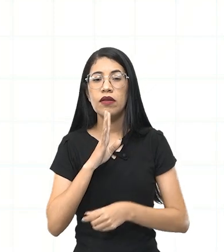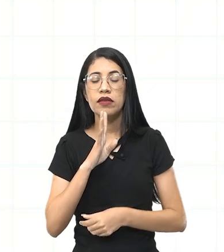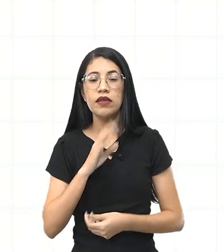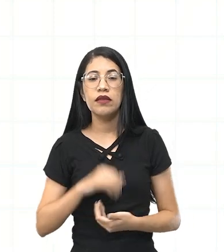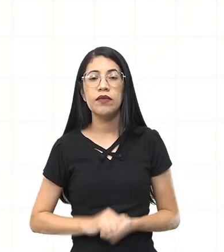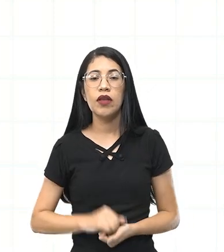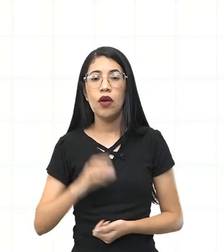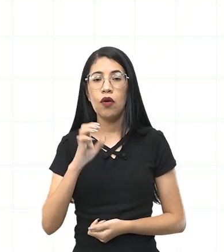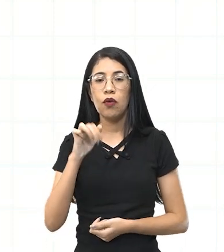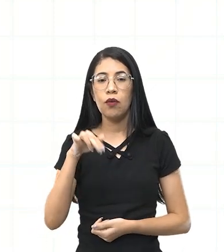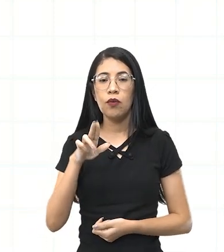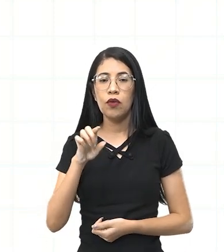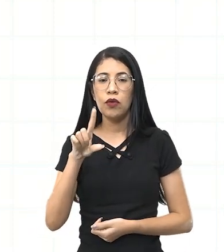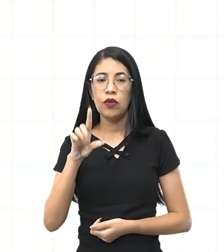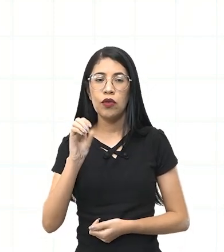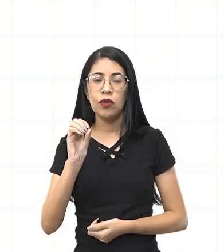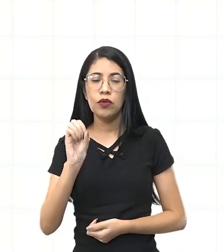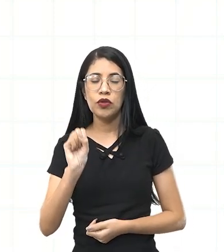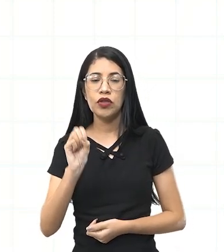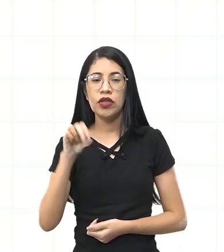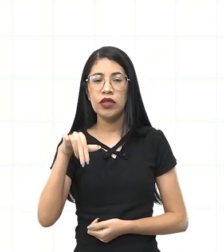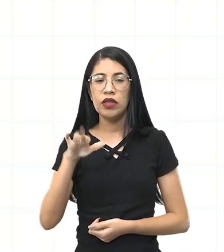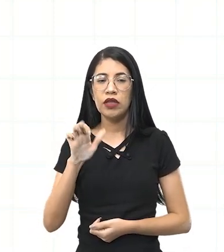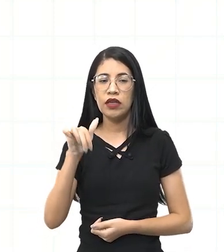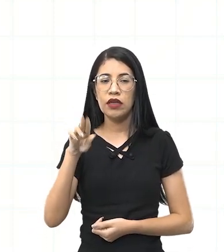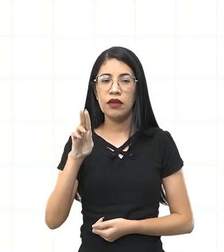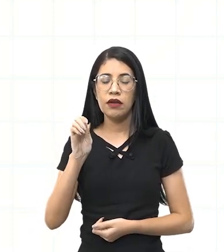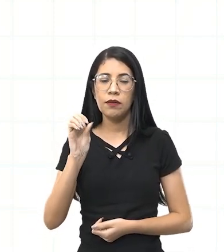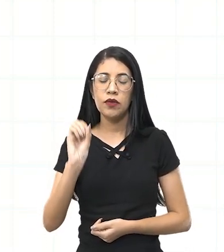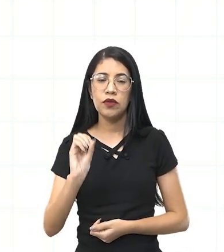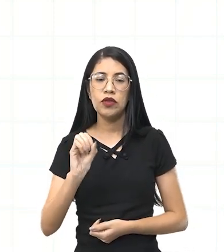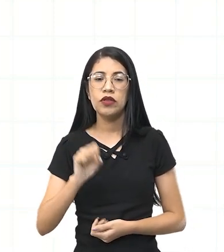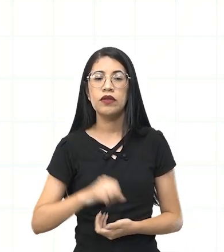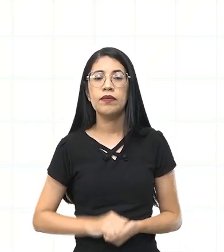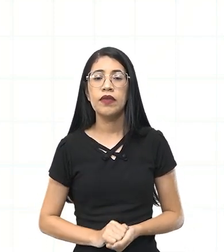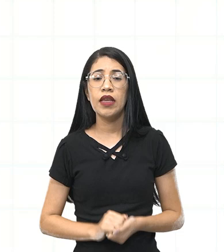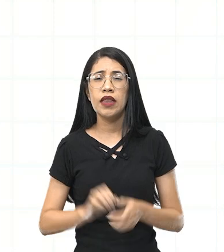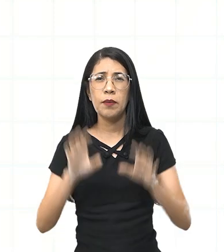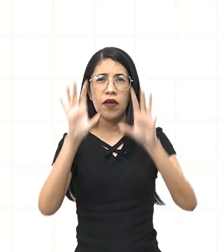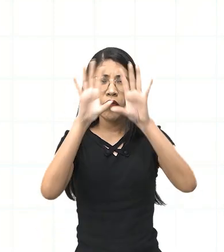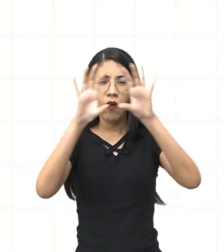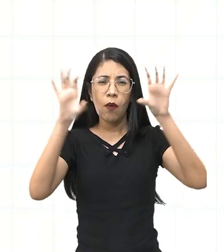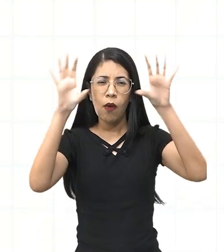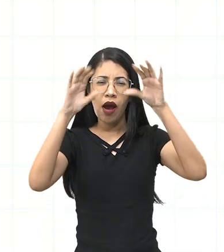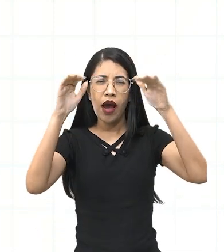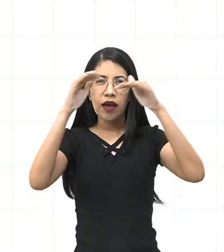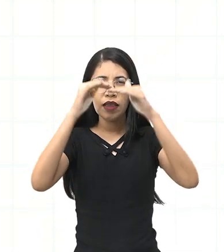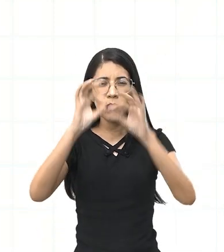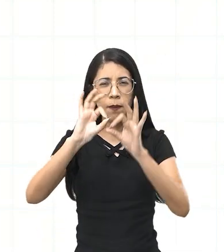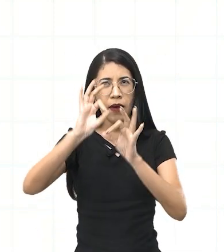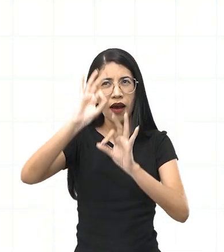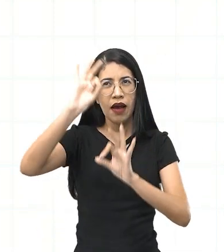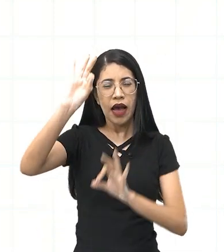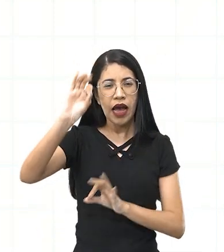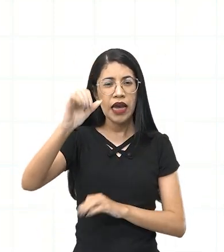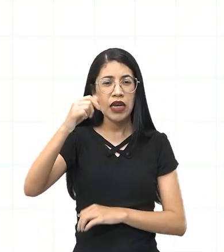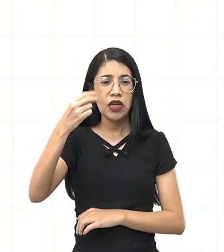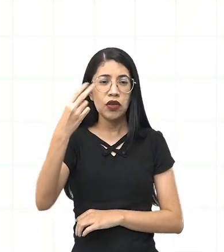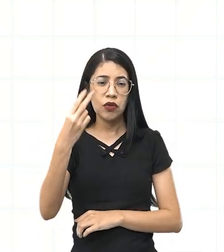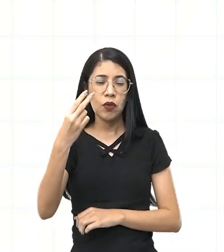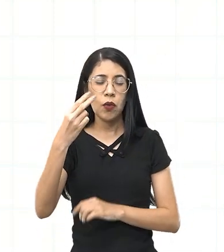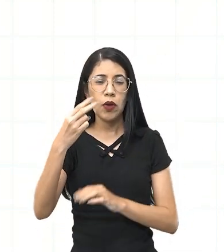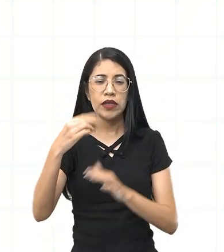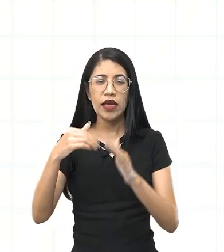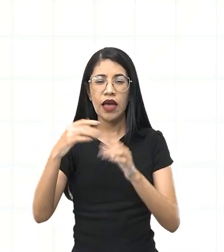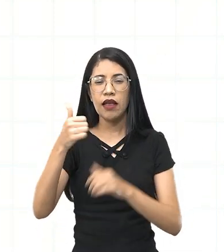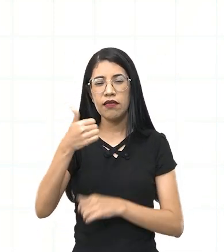como cúmulos nimbus e ficam bem altas, entre 2 e 18 quilômetros